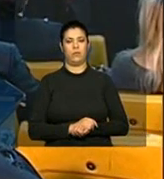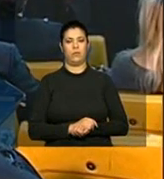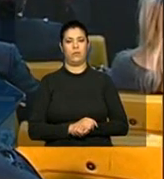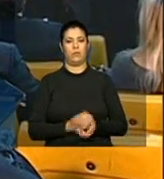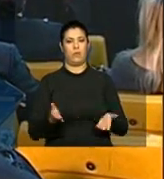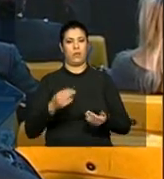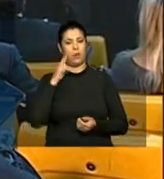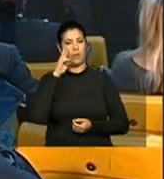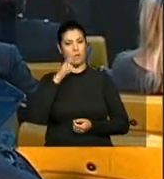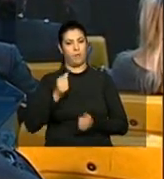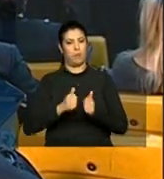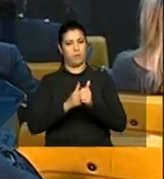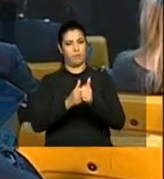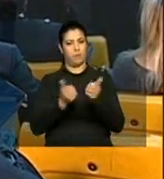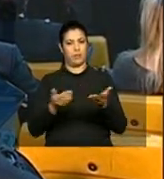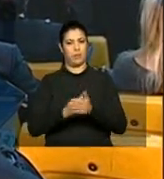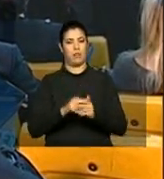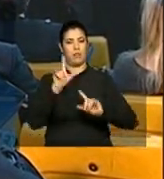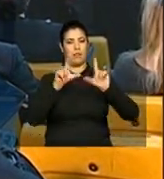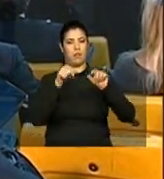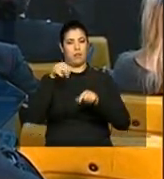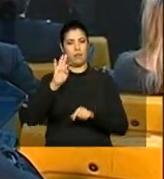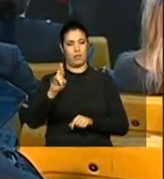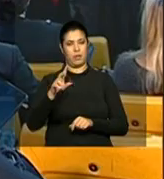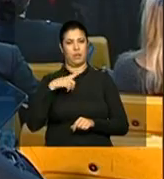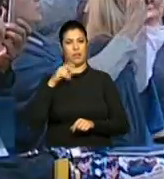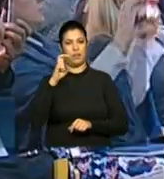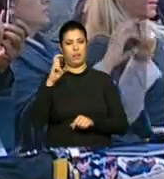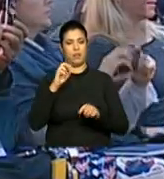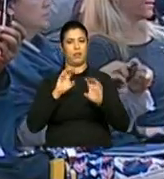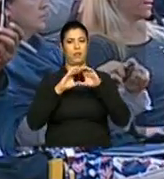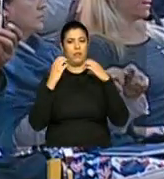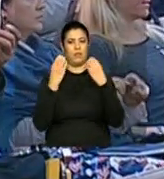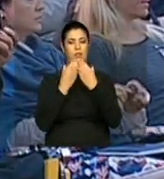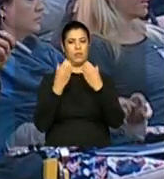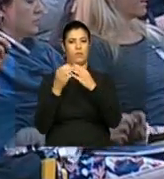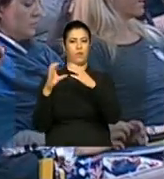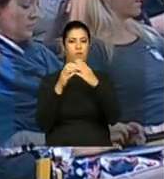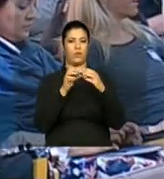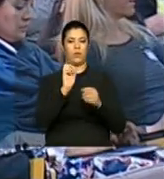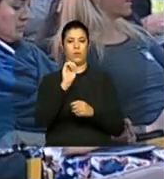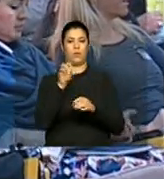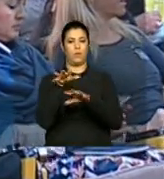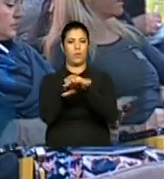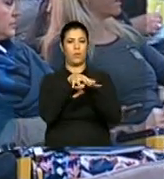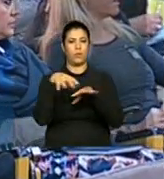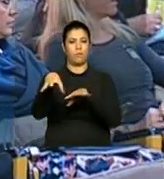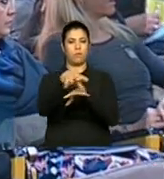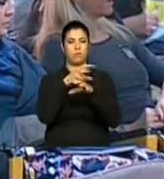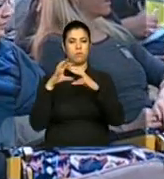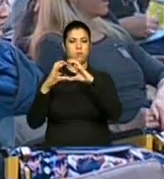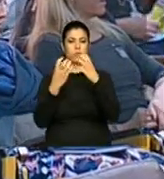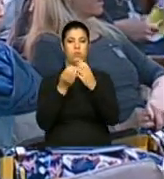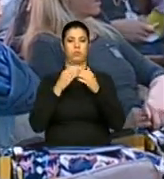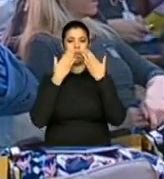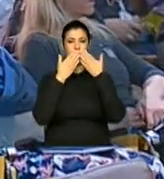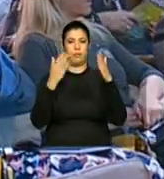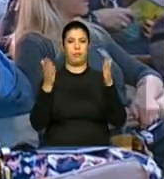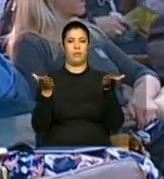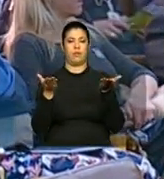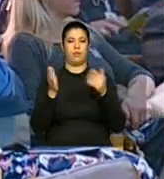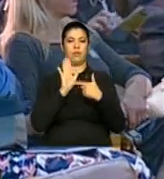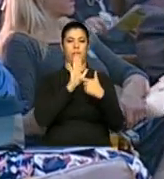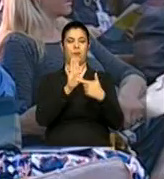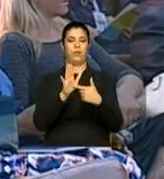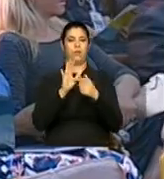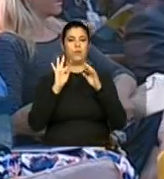você acompanha aqui na TVNBR, a quinta edição do Fórum Interconselhos. Esta é a abertura do fórum que